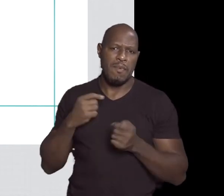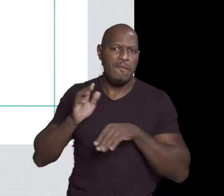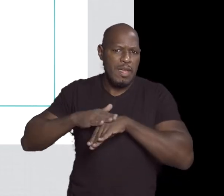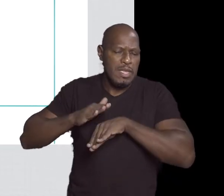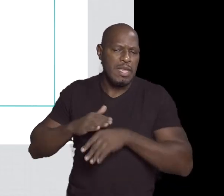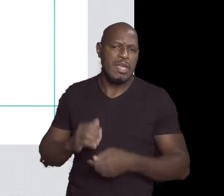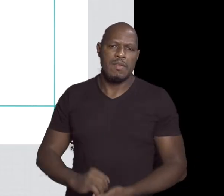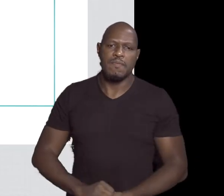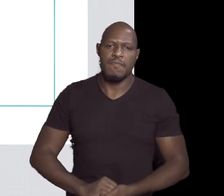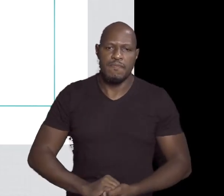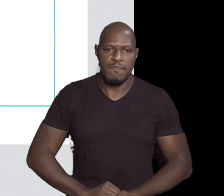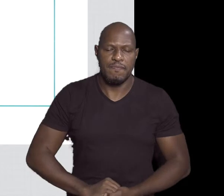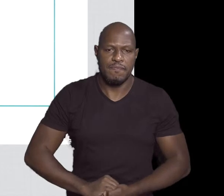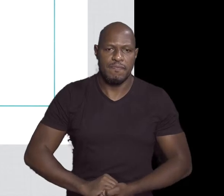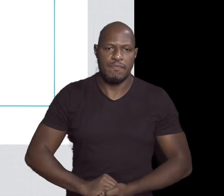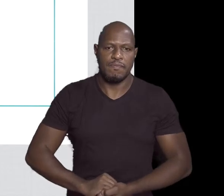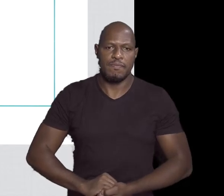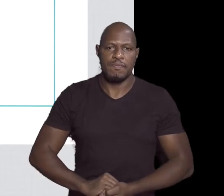fazer.